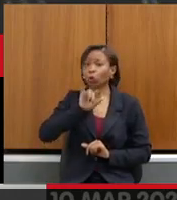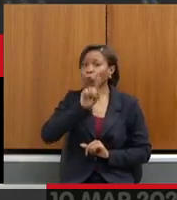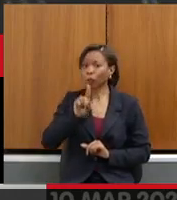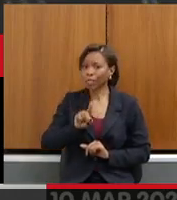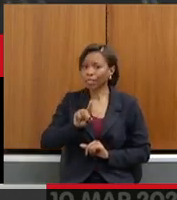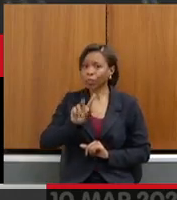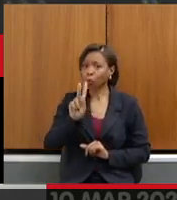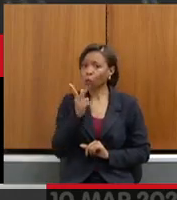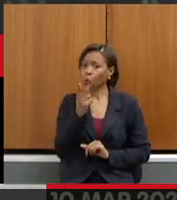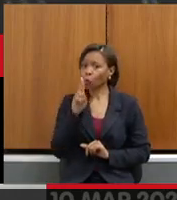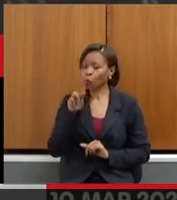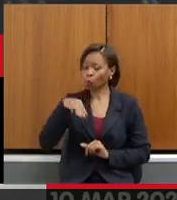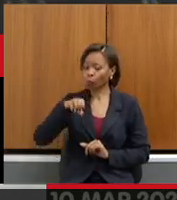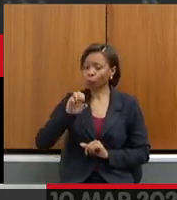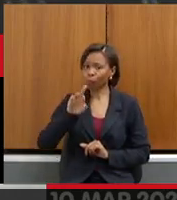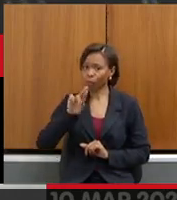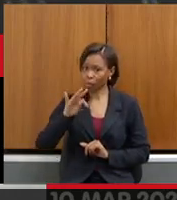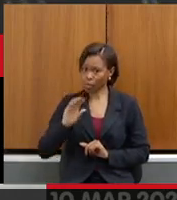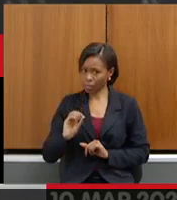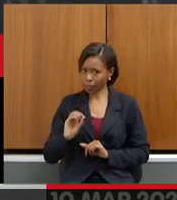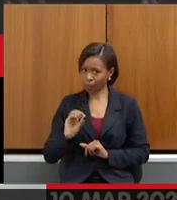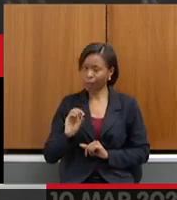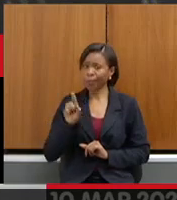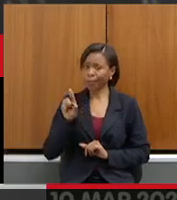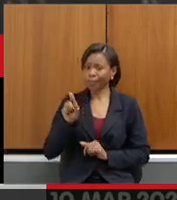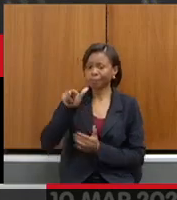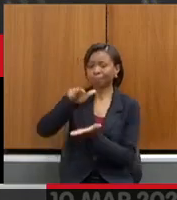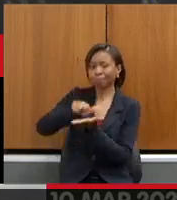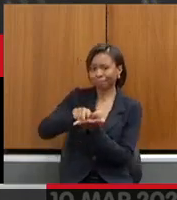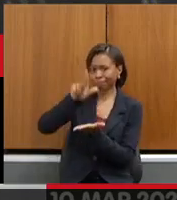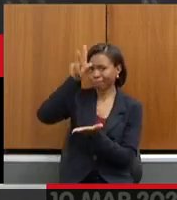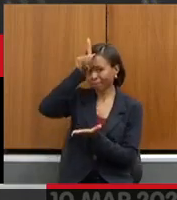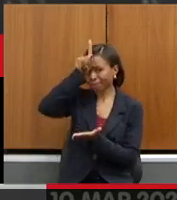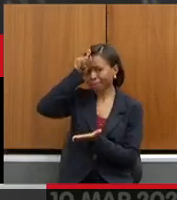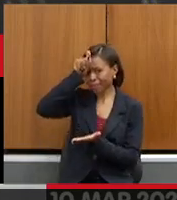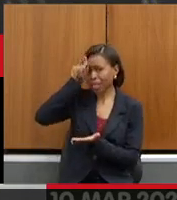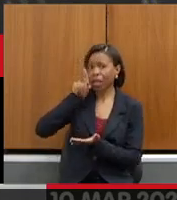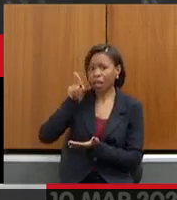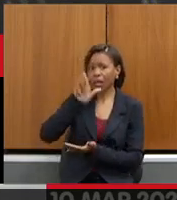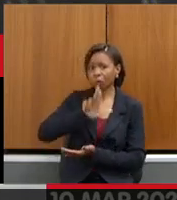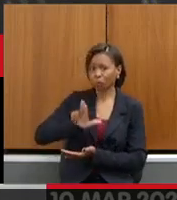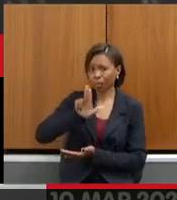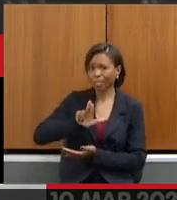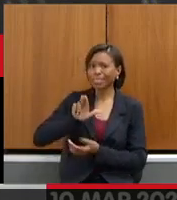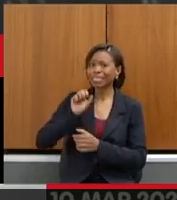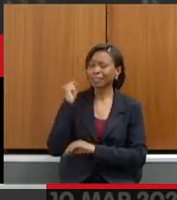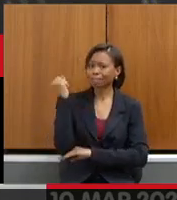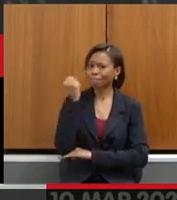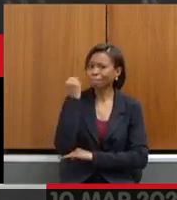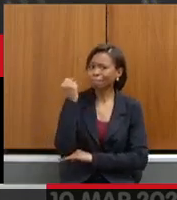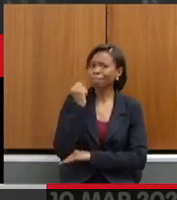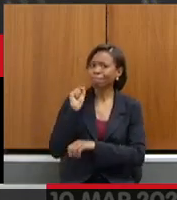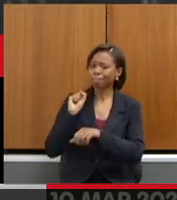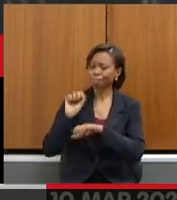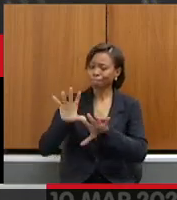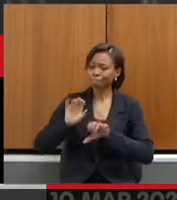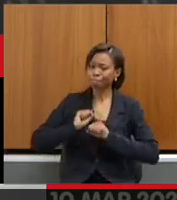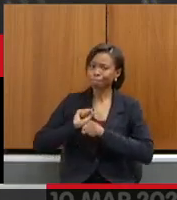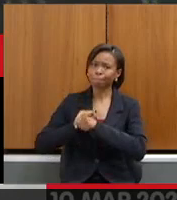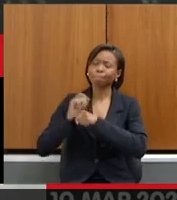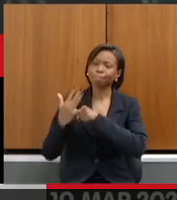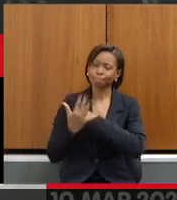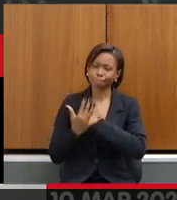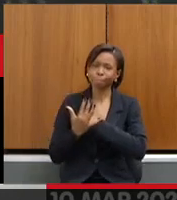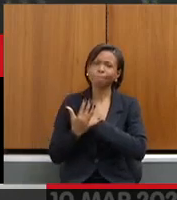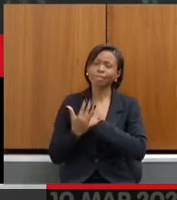que se encontra internado hospitalizado em Uberlândia que situação grave com couve 19 e que